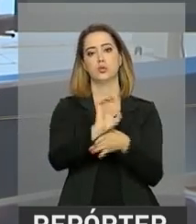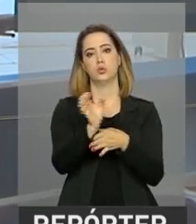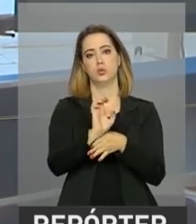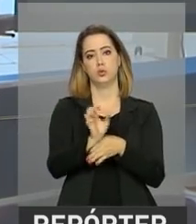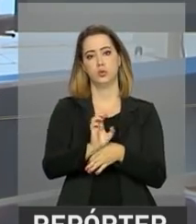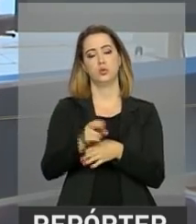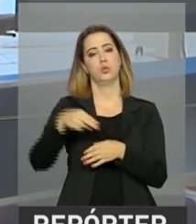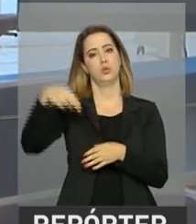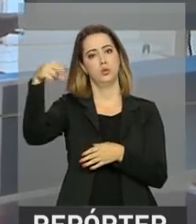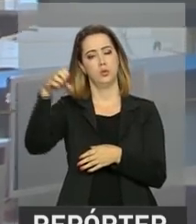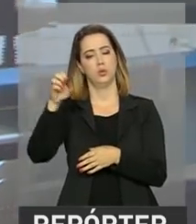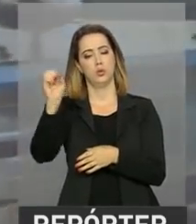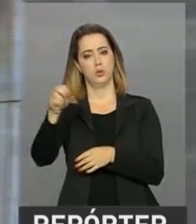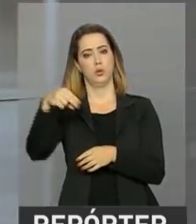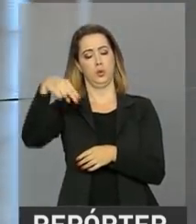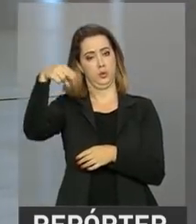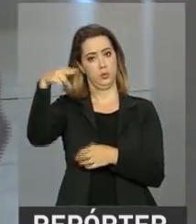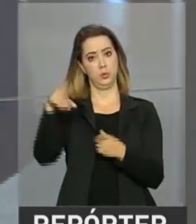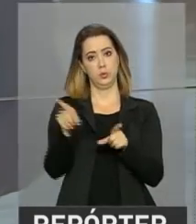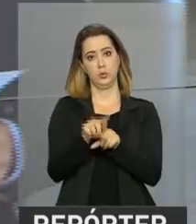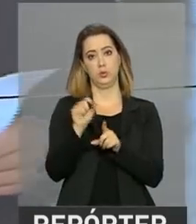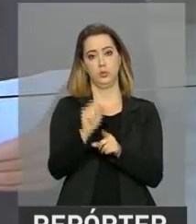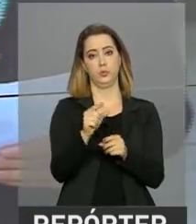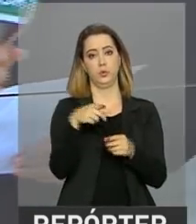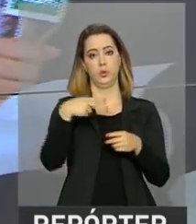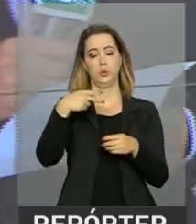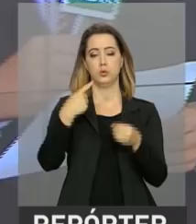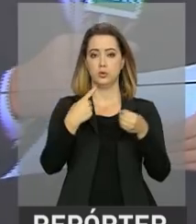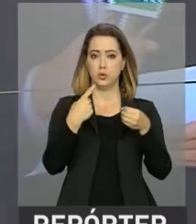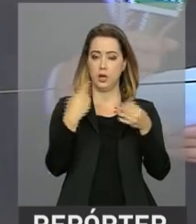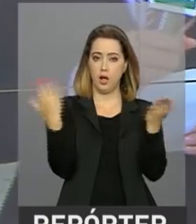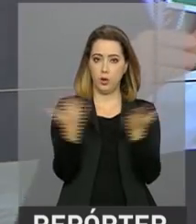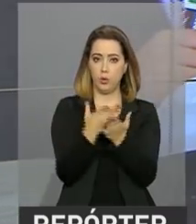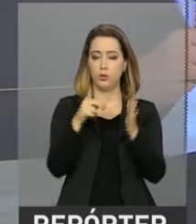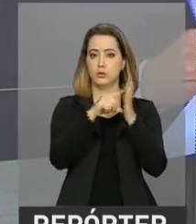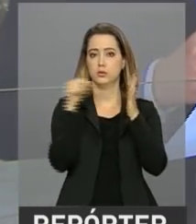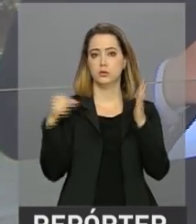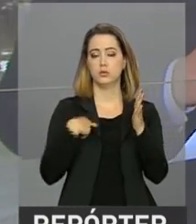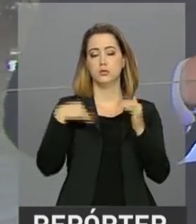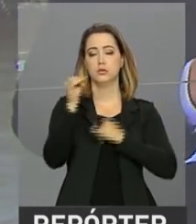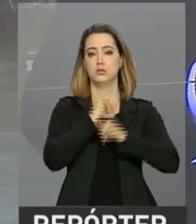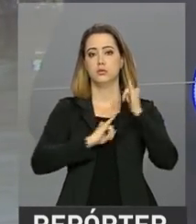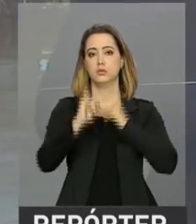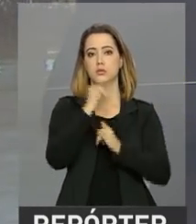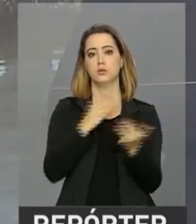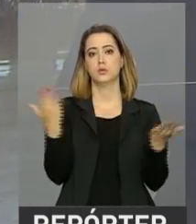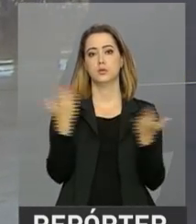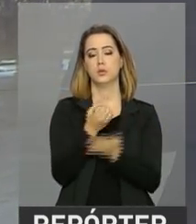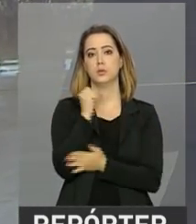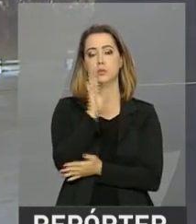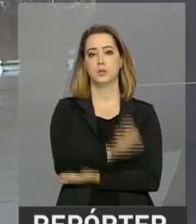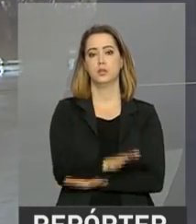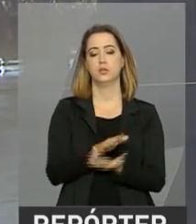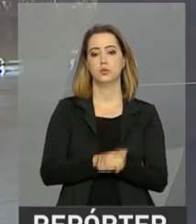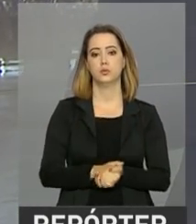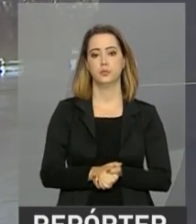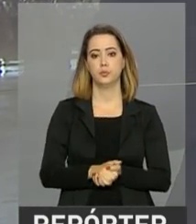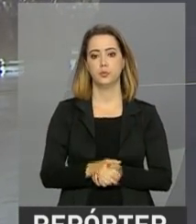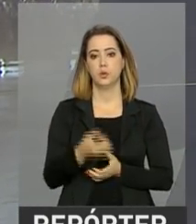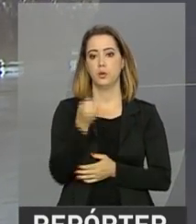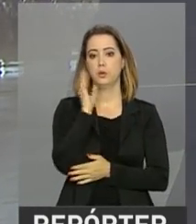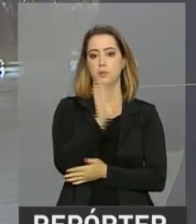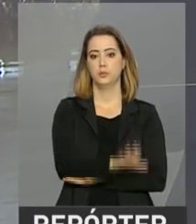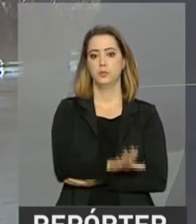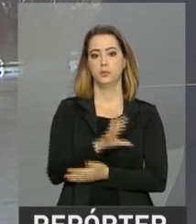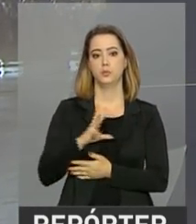e mato grosso no palácio do planalto repórter nem pereira tem as informações pra gente dar boa tarde boa tarde